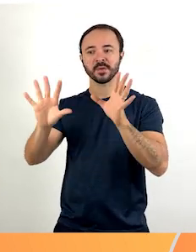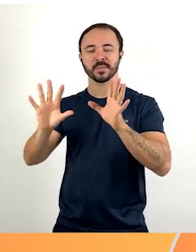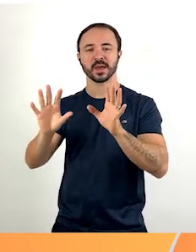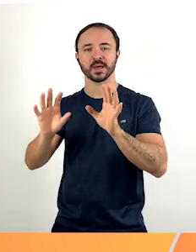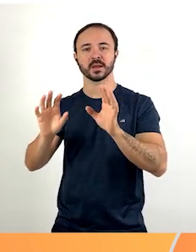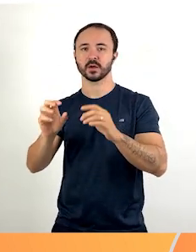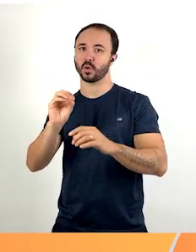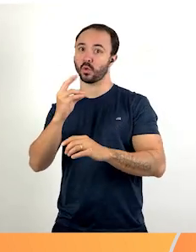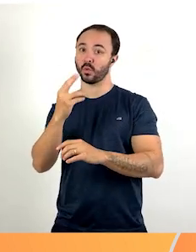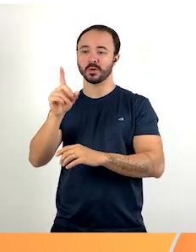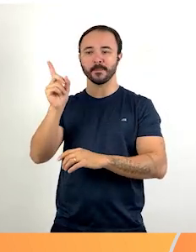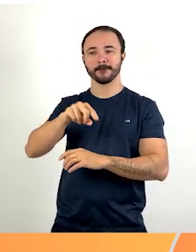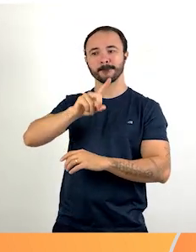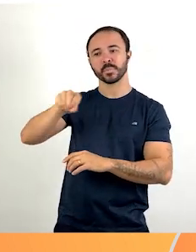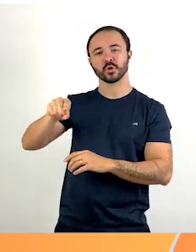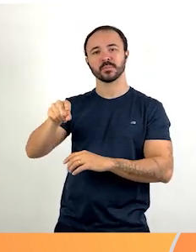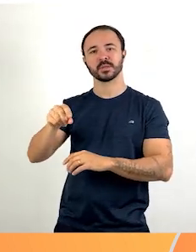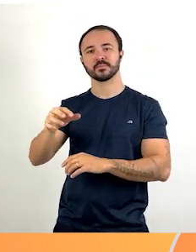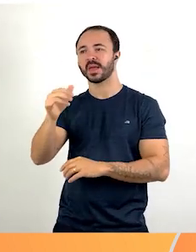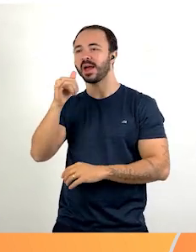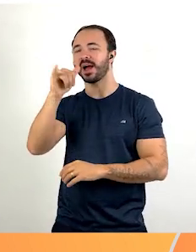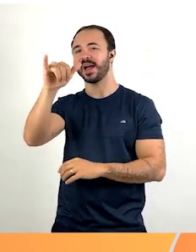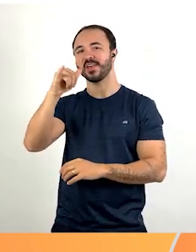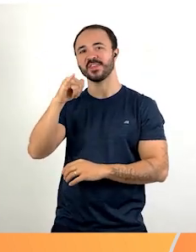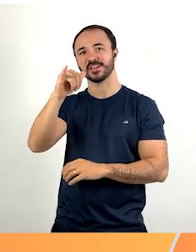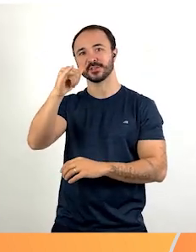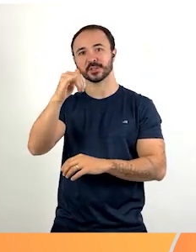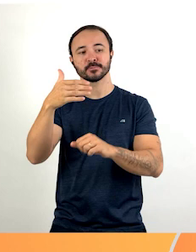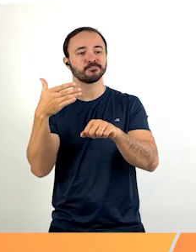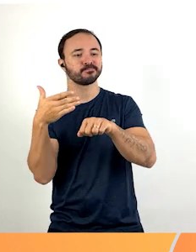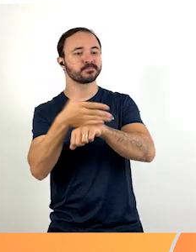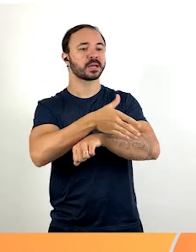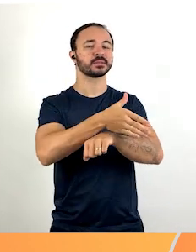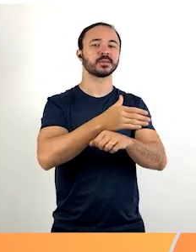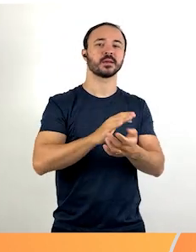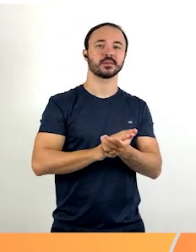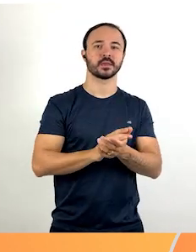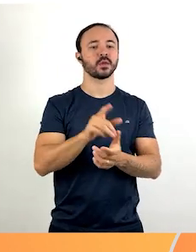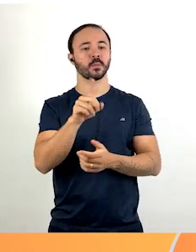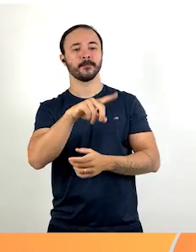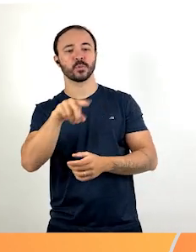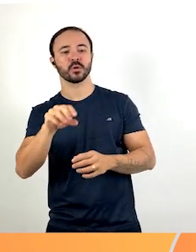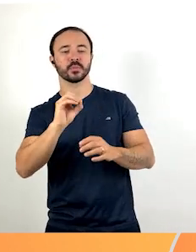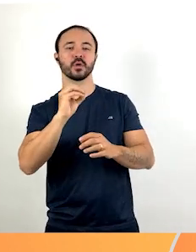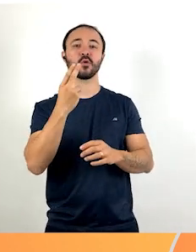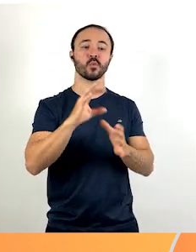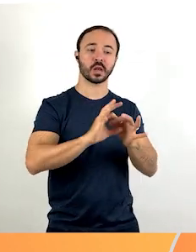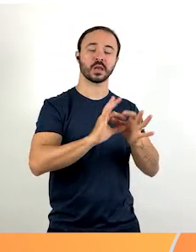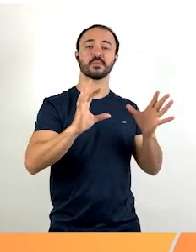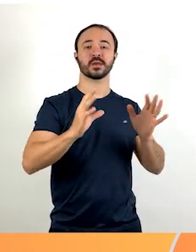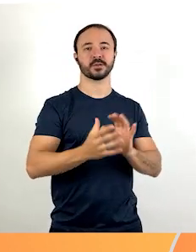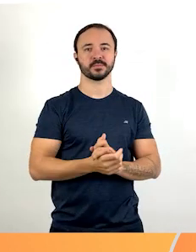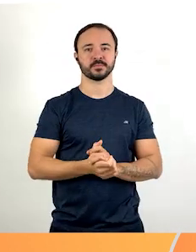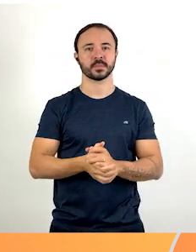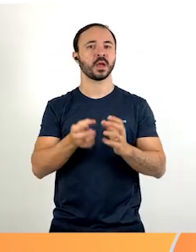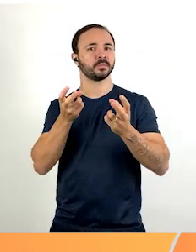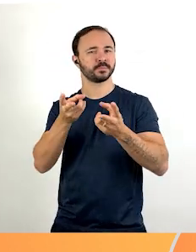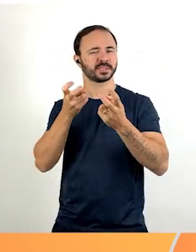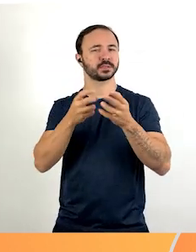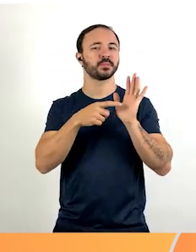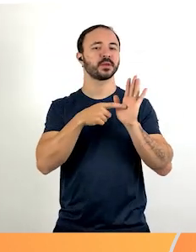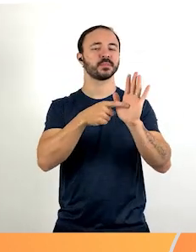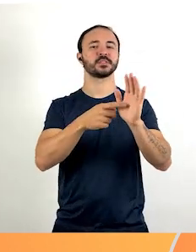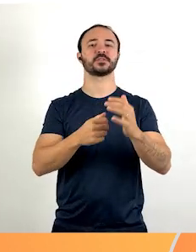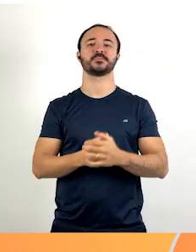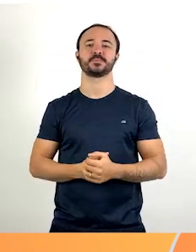abrem ou fecham o circuito, podendo permitir ou interromper o fluxo da corrente elétrica. Observe a imagem.